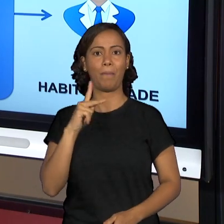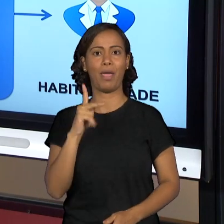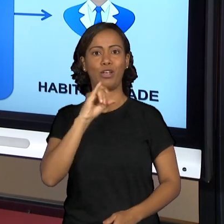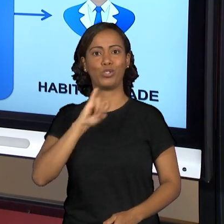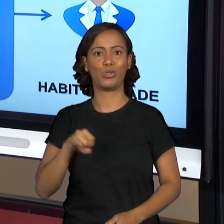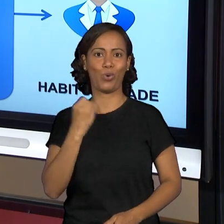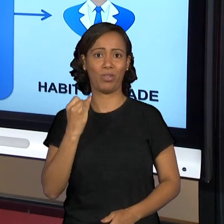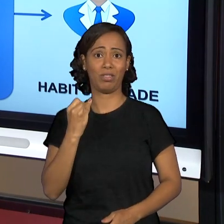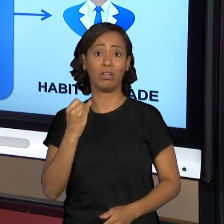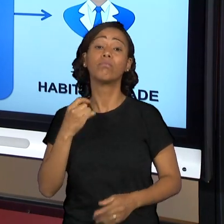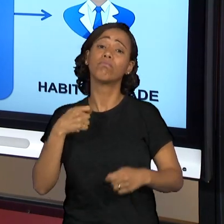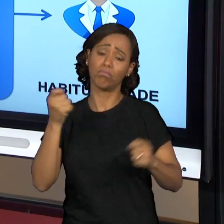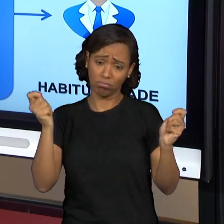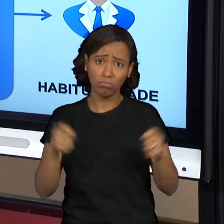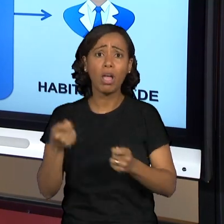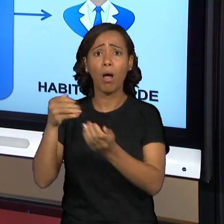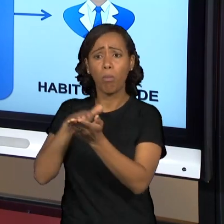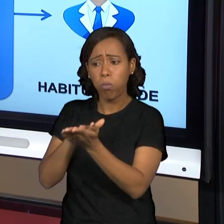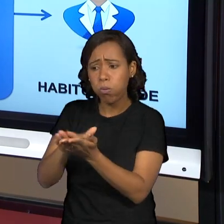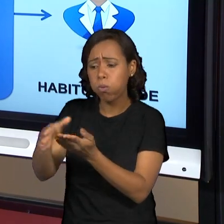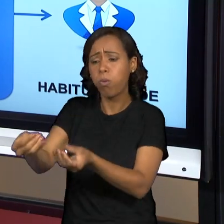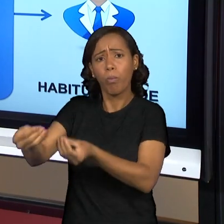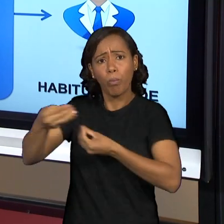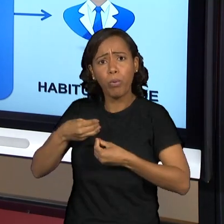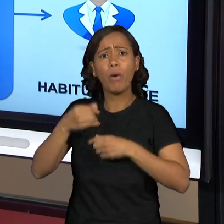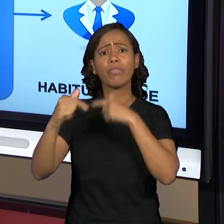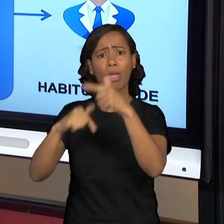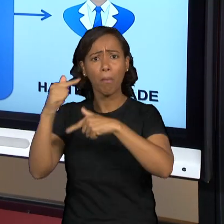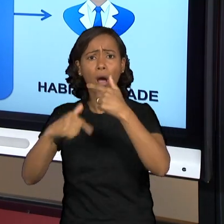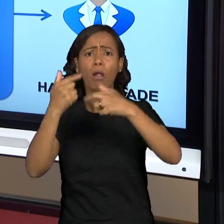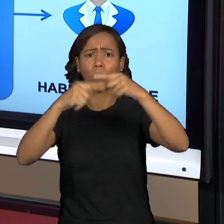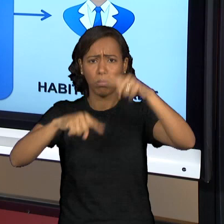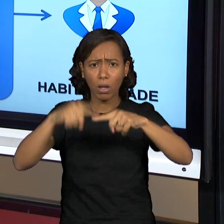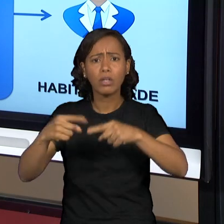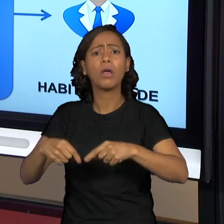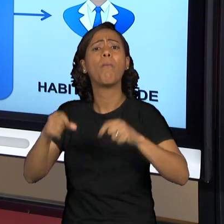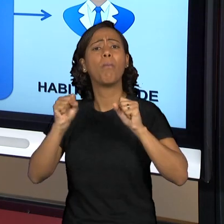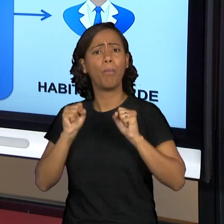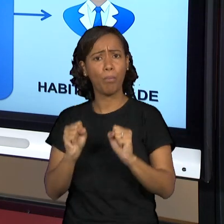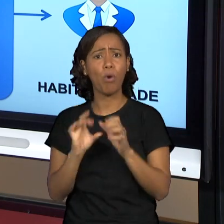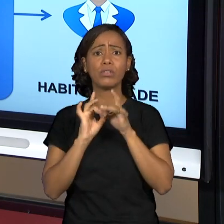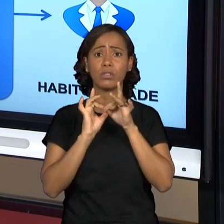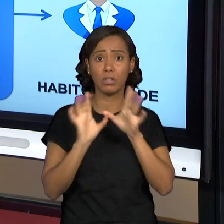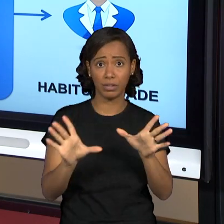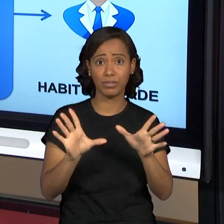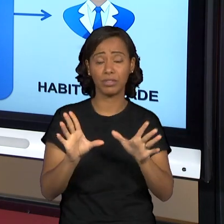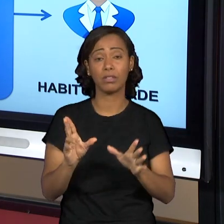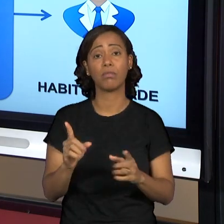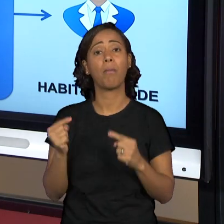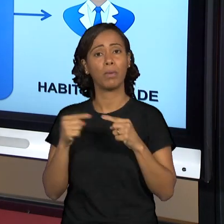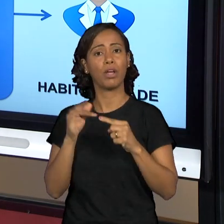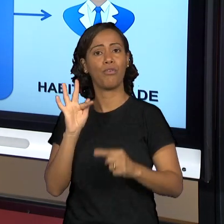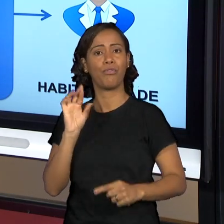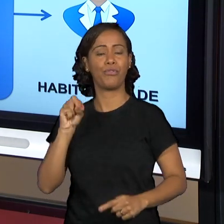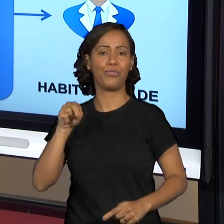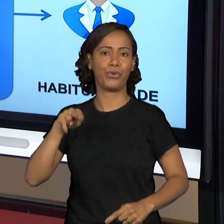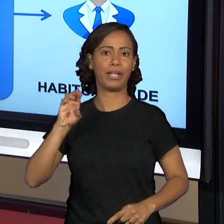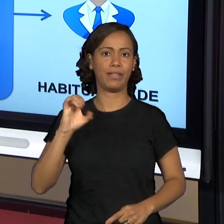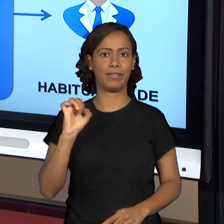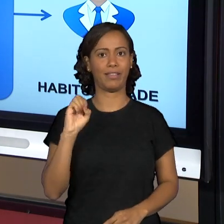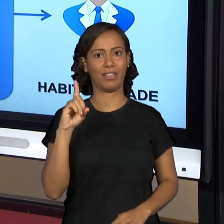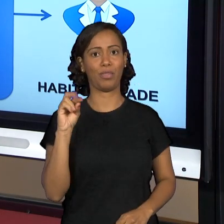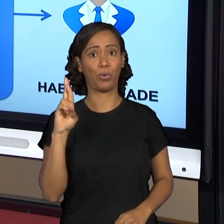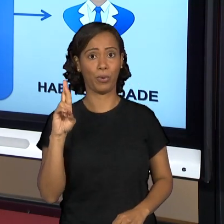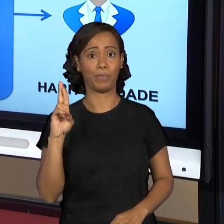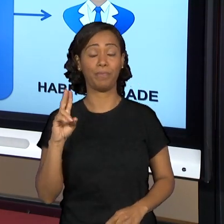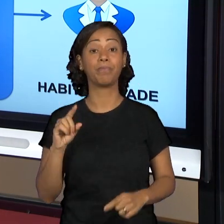eles podem fornecer materiais, e é por isso que eles vão ser classificados como fornecedor. O mais importante nessa